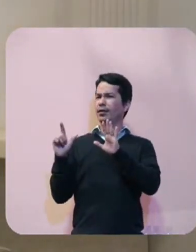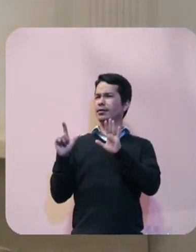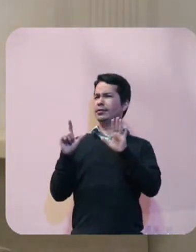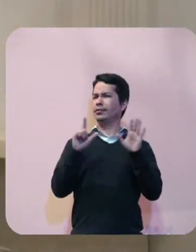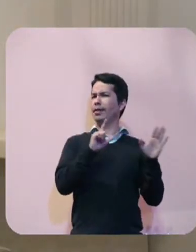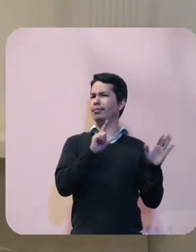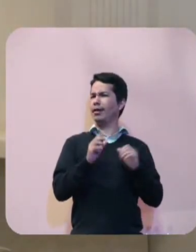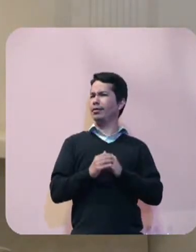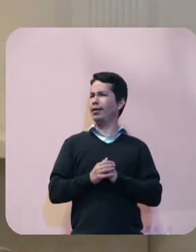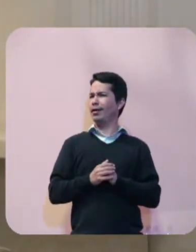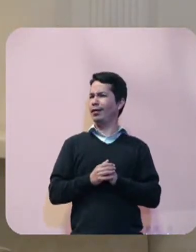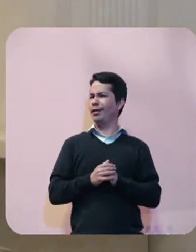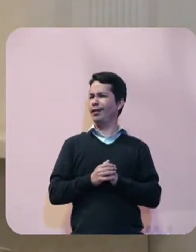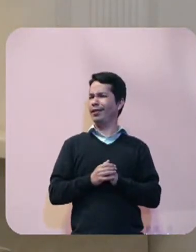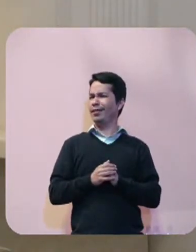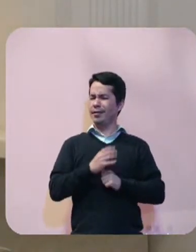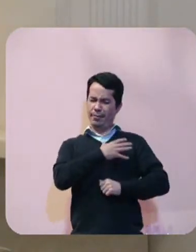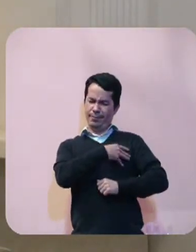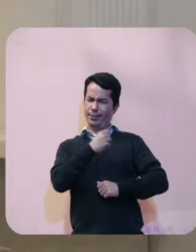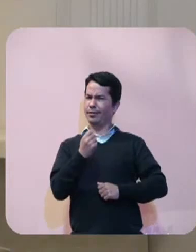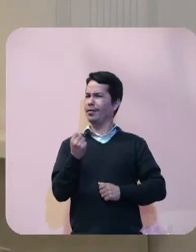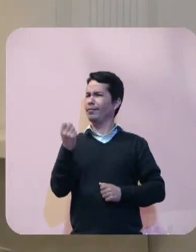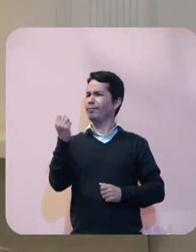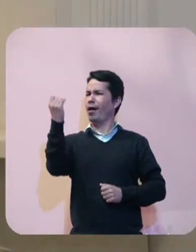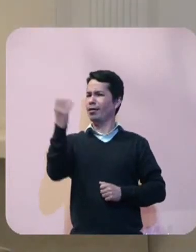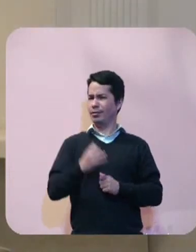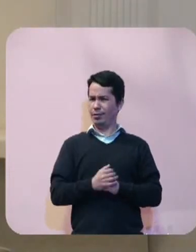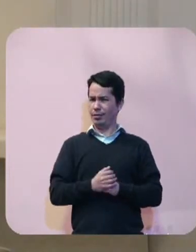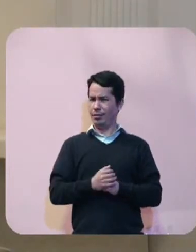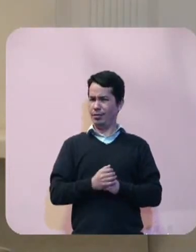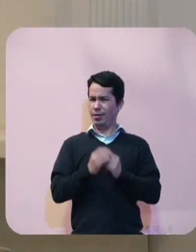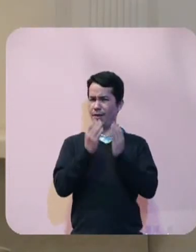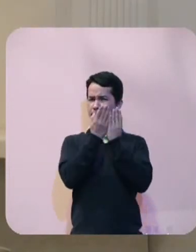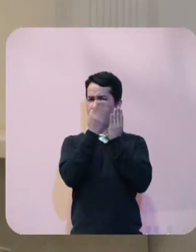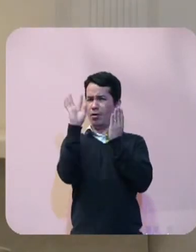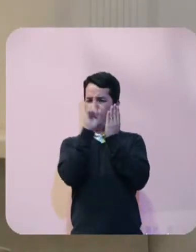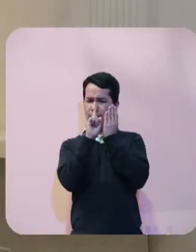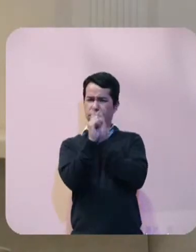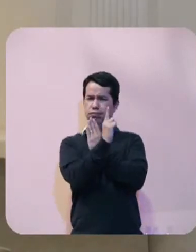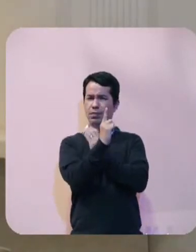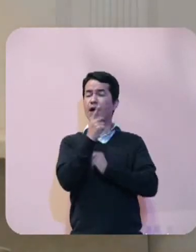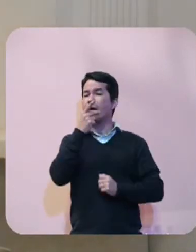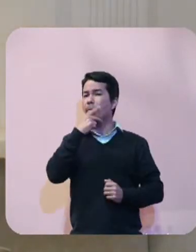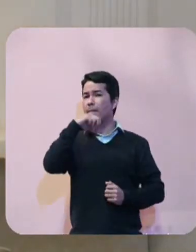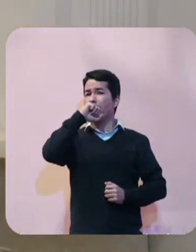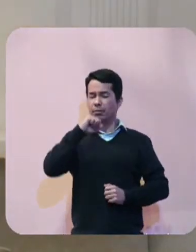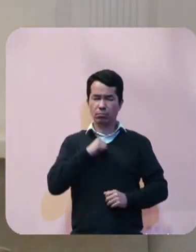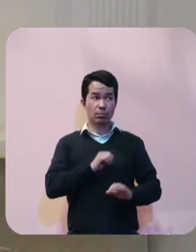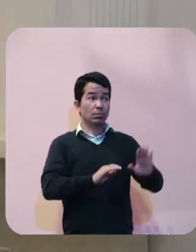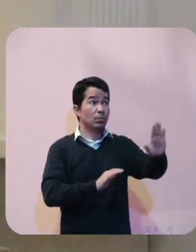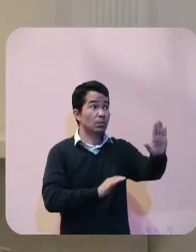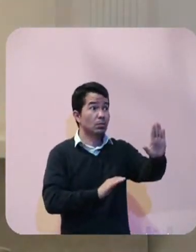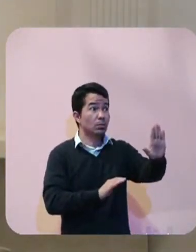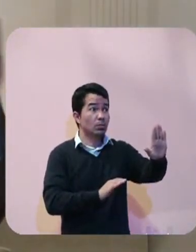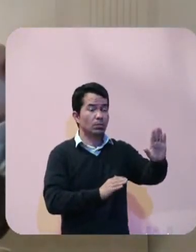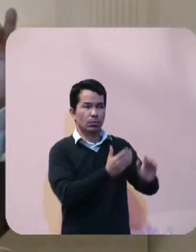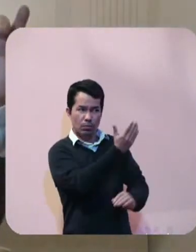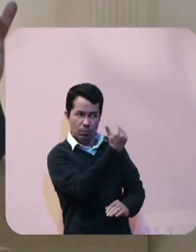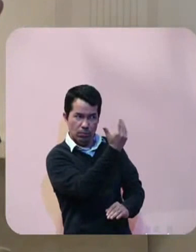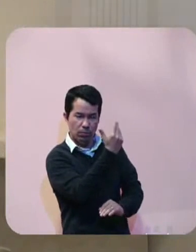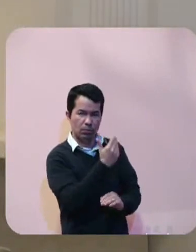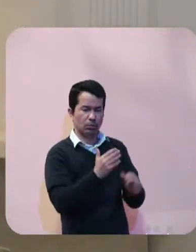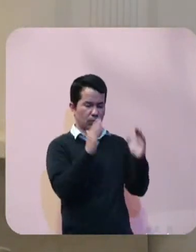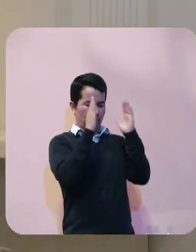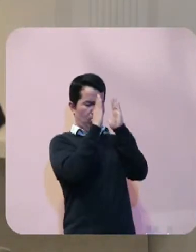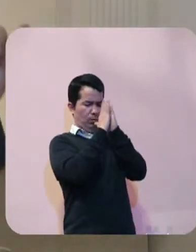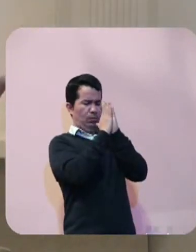de cada entrada ou saída, o pai se levantar e abençoar os seus filhos. Sabe, num